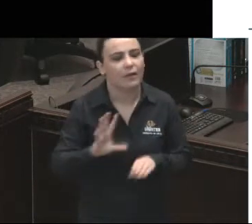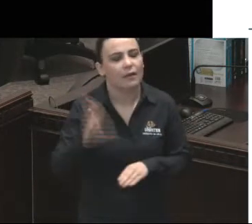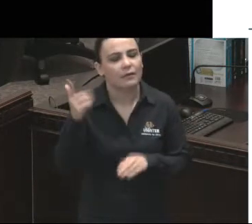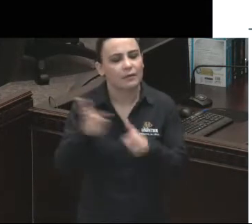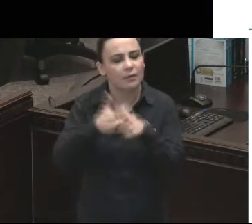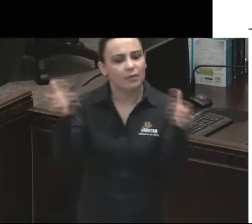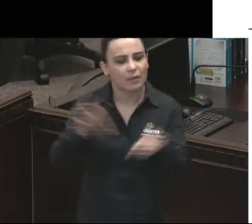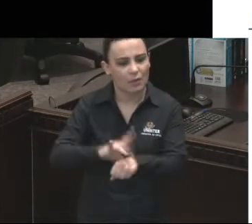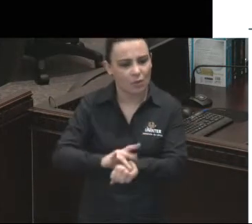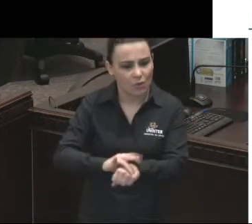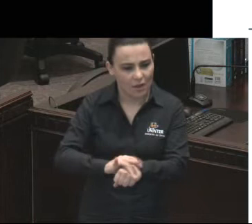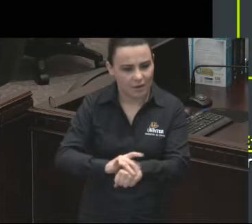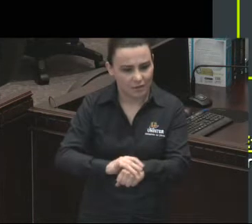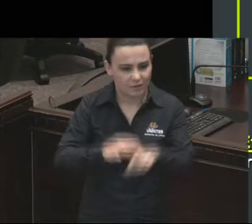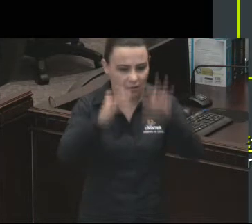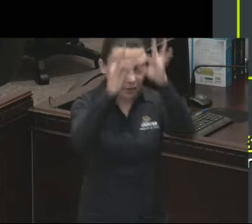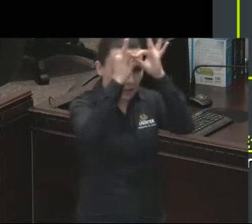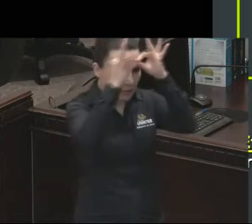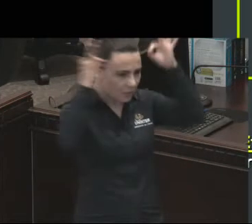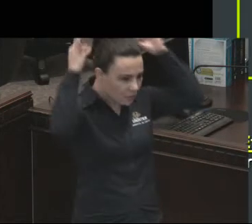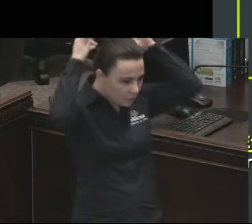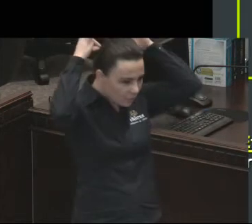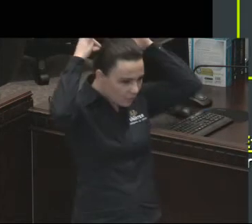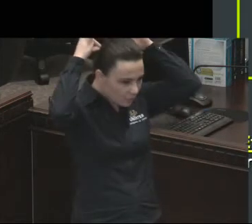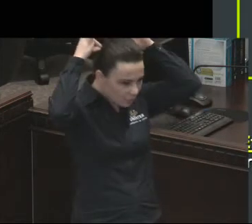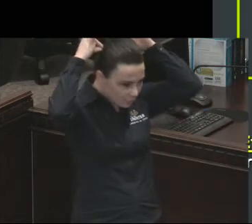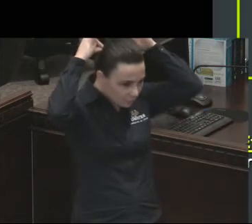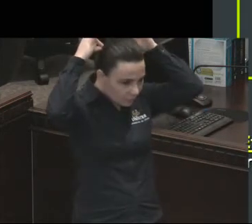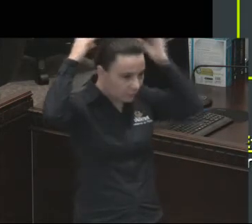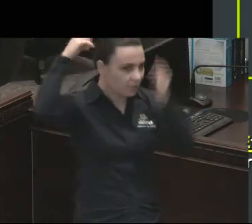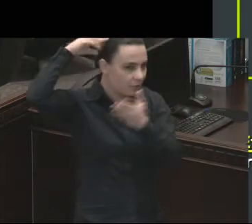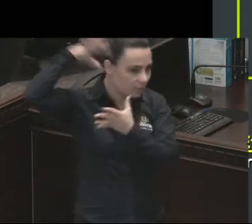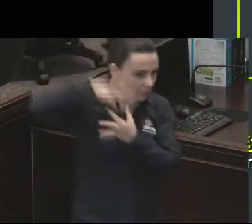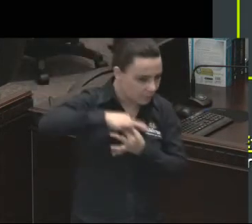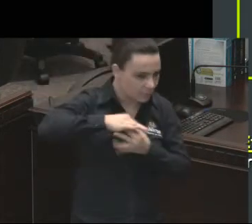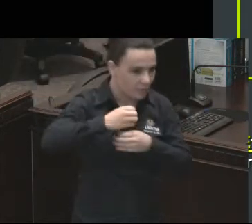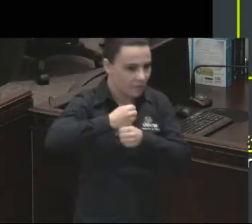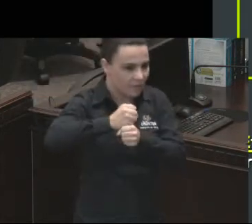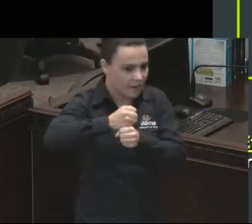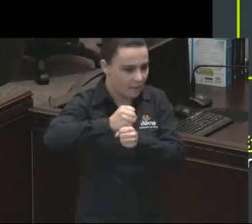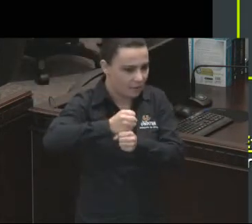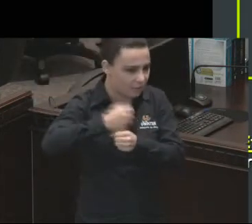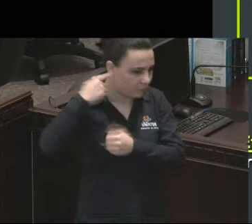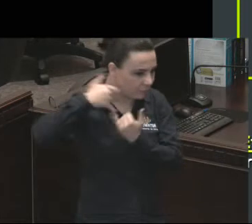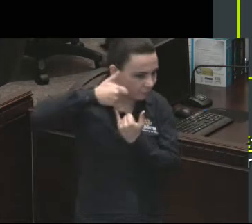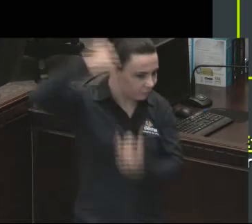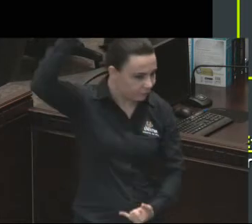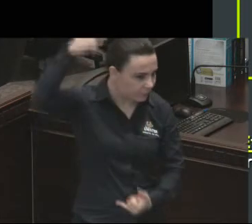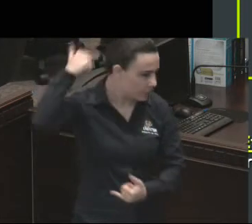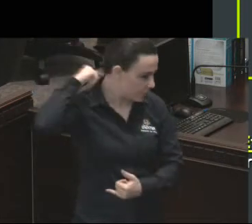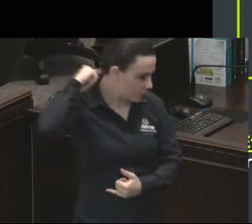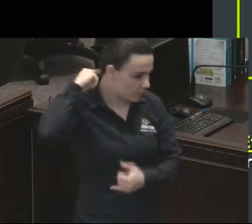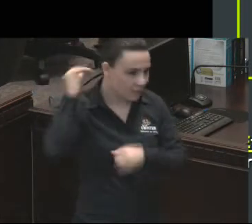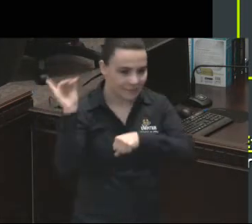de sistema nervoso central, devido a essa contaminação. Então, o chumbo, ele traz tanto efeitos gastrointestinais